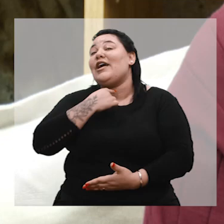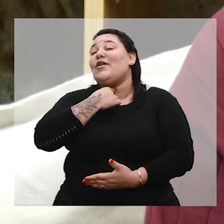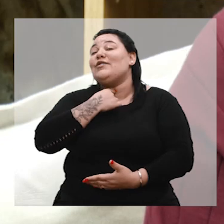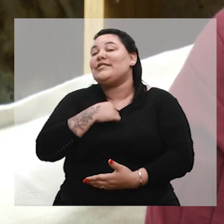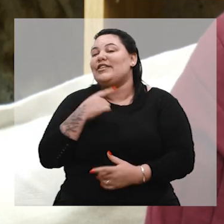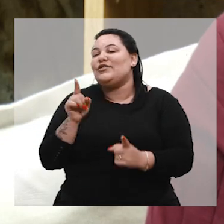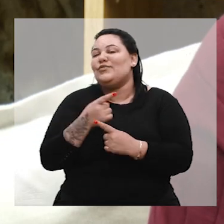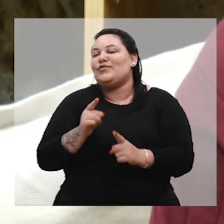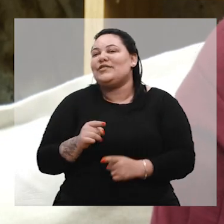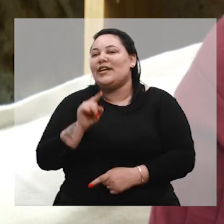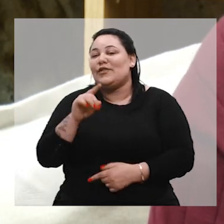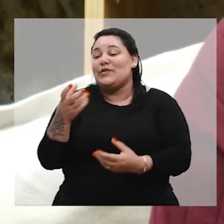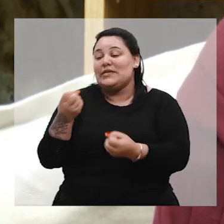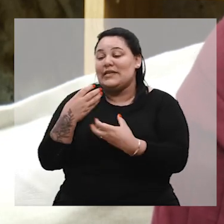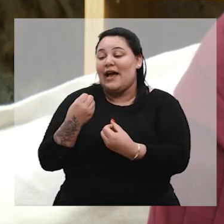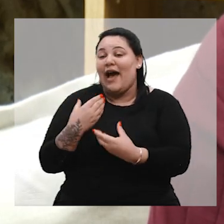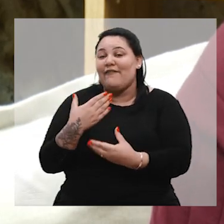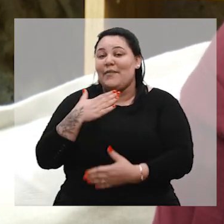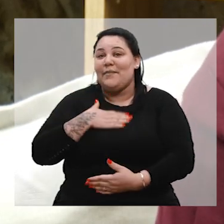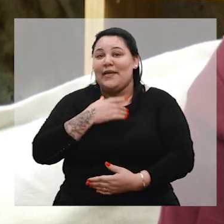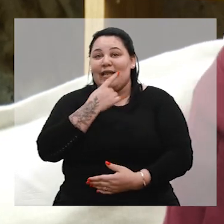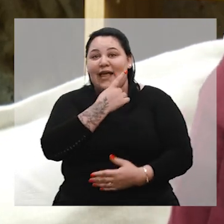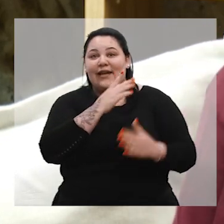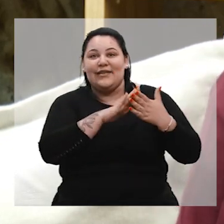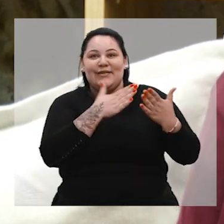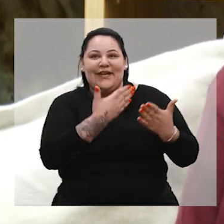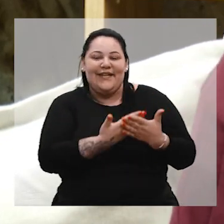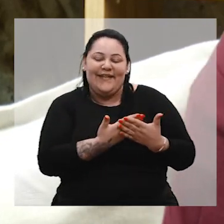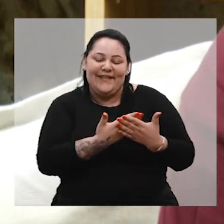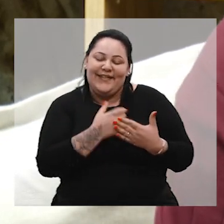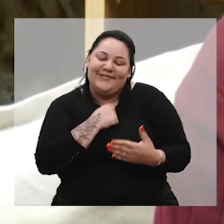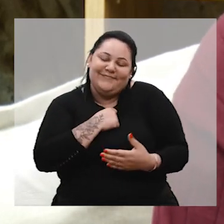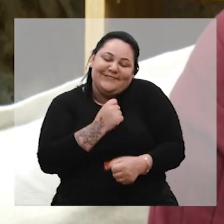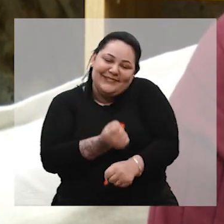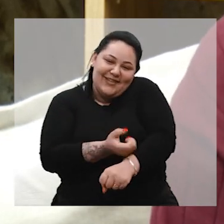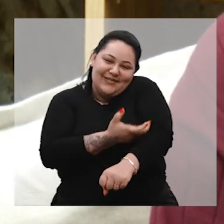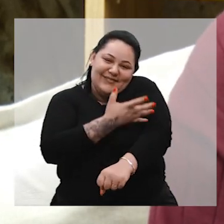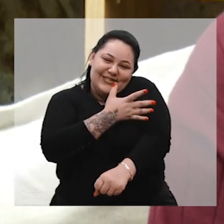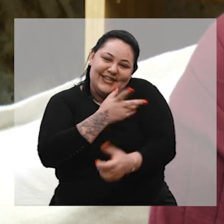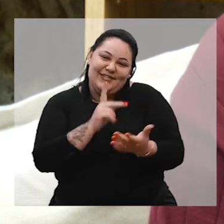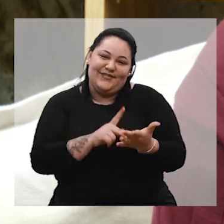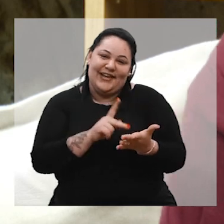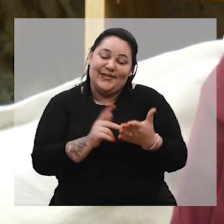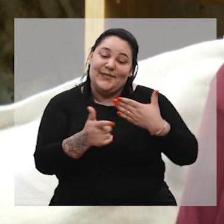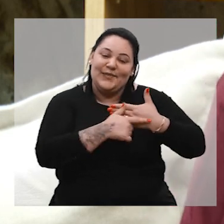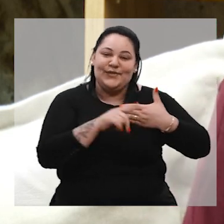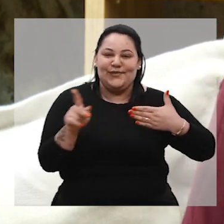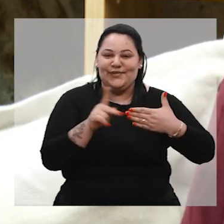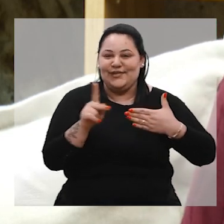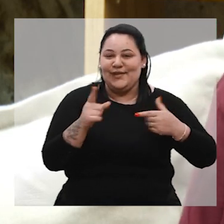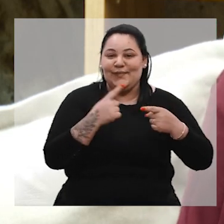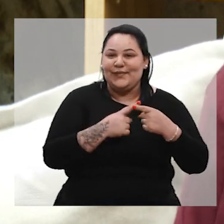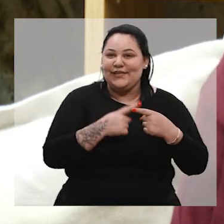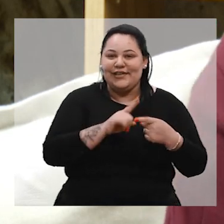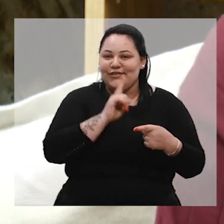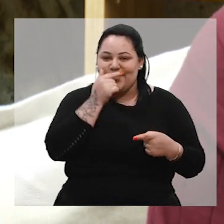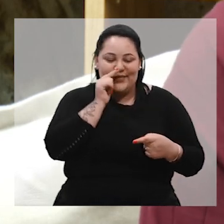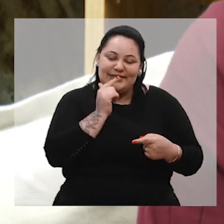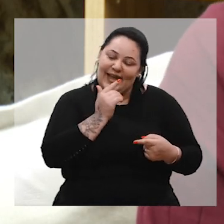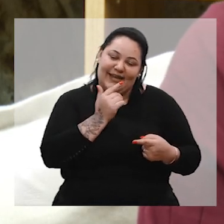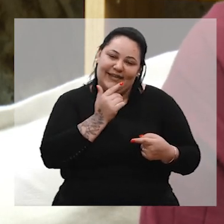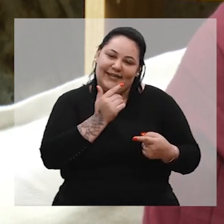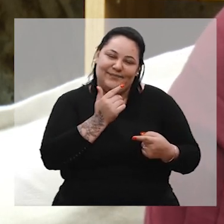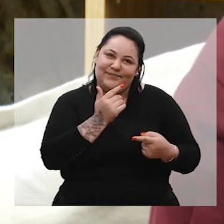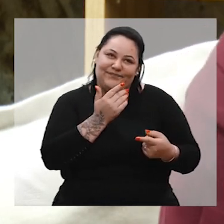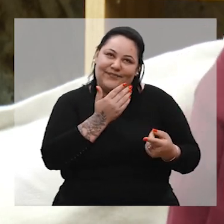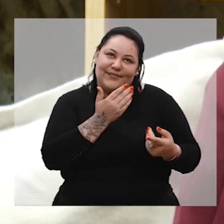comecei a gostar de música quando tu me ensinava aquelas musiquinhas na escola. Isso me deixou tão realizada enquanto professor, porque a